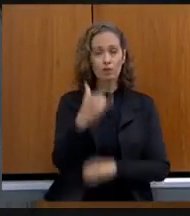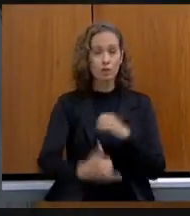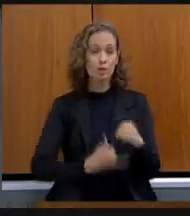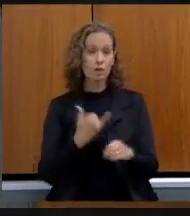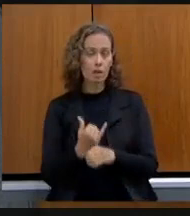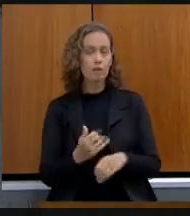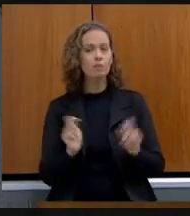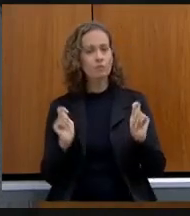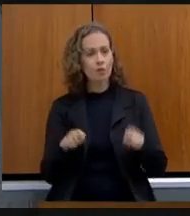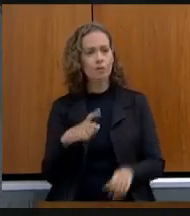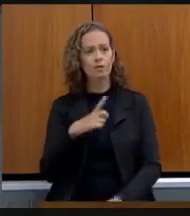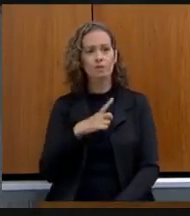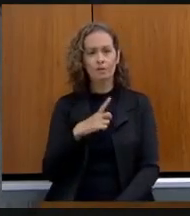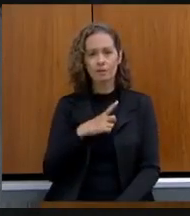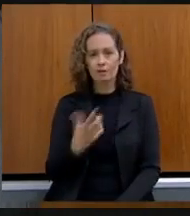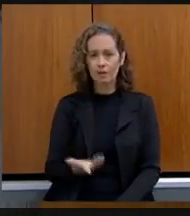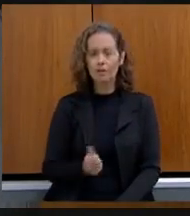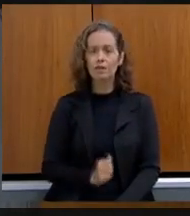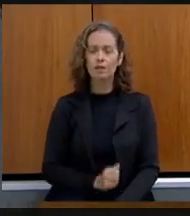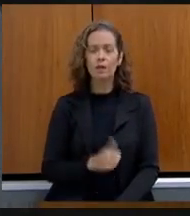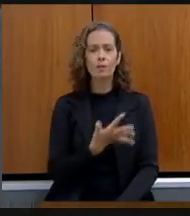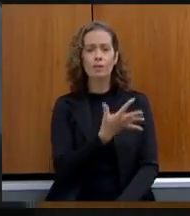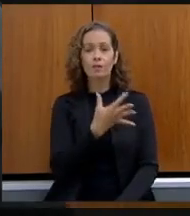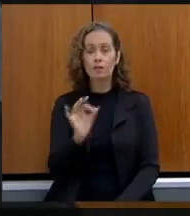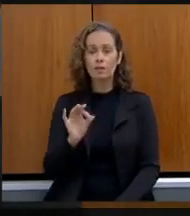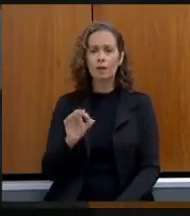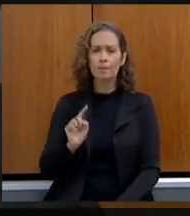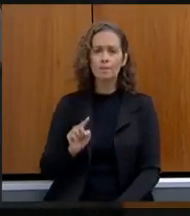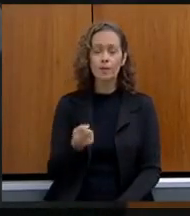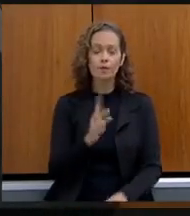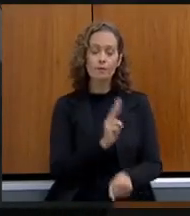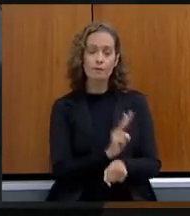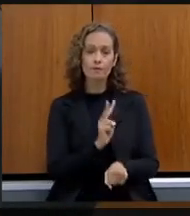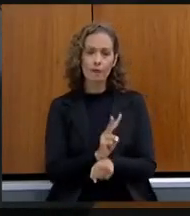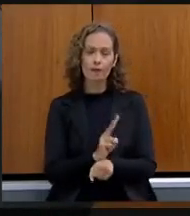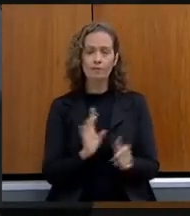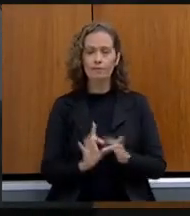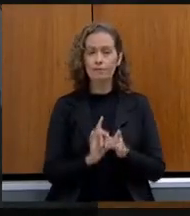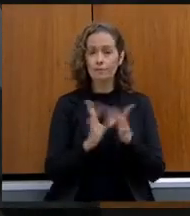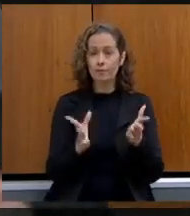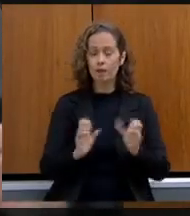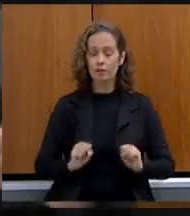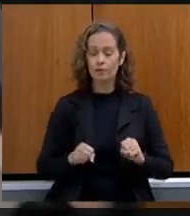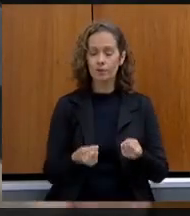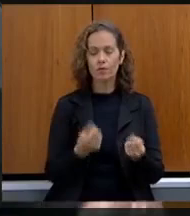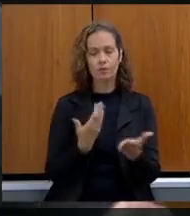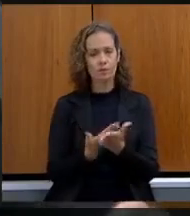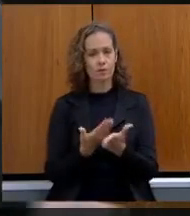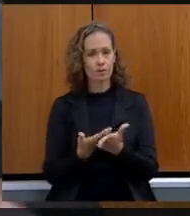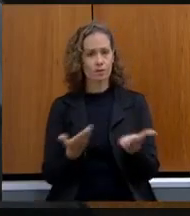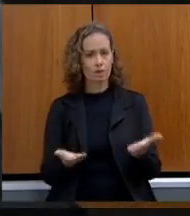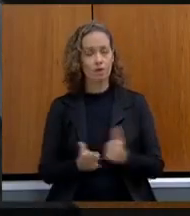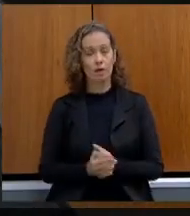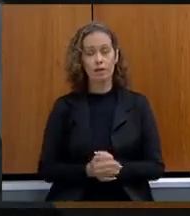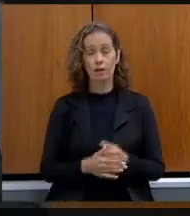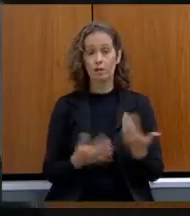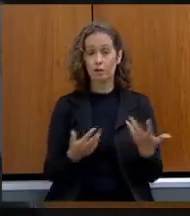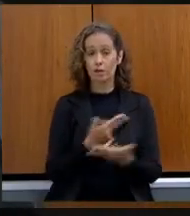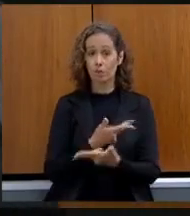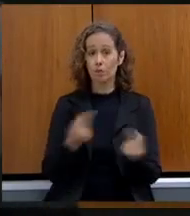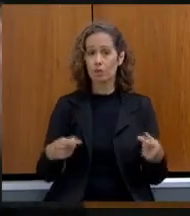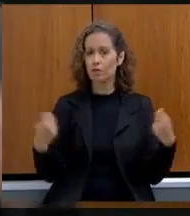acesso às mais de 100 mil vagas que nos dispusemos de reforço escolar isso é algo que precisa ser realmente